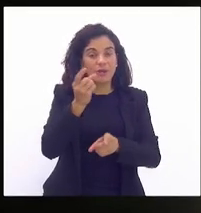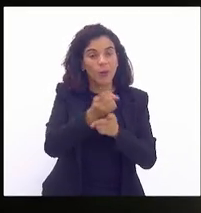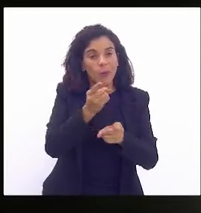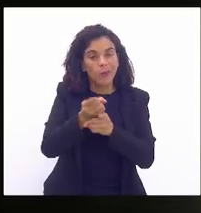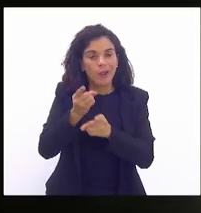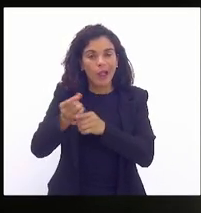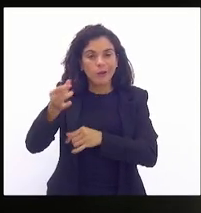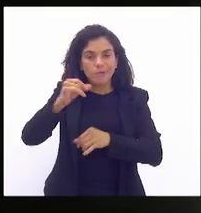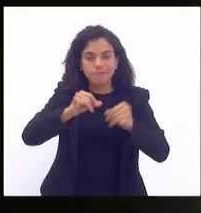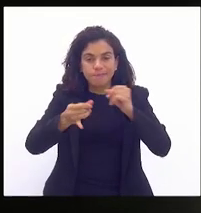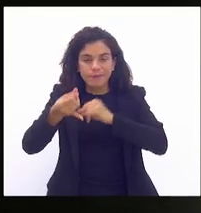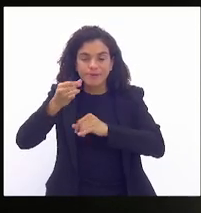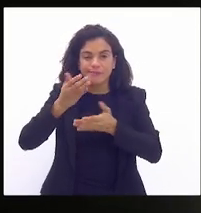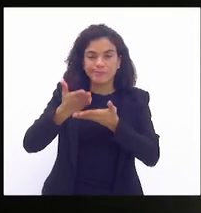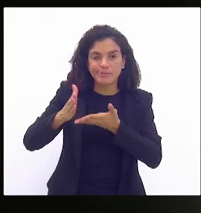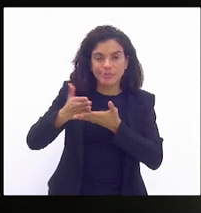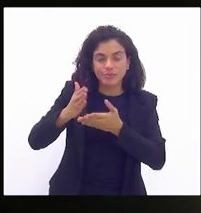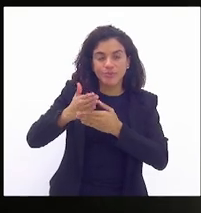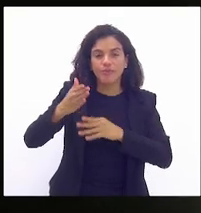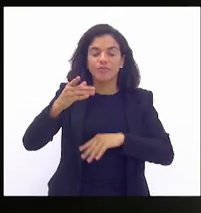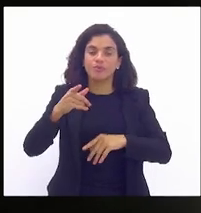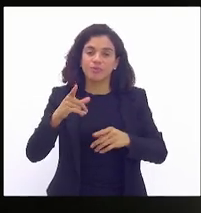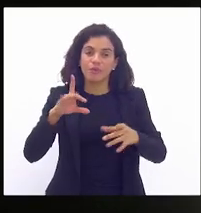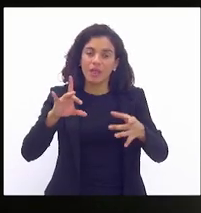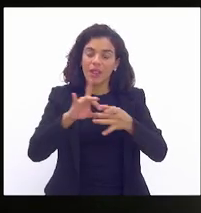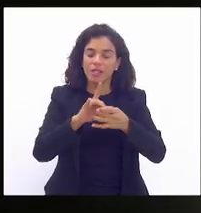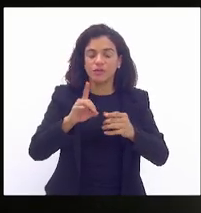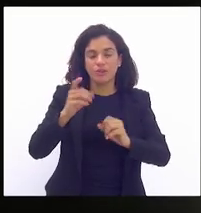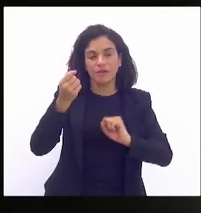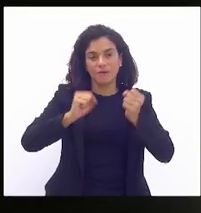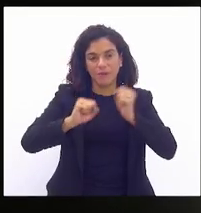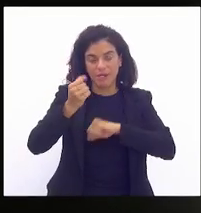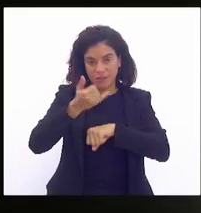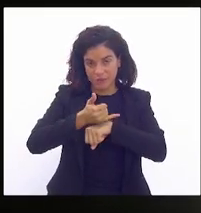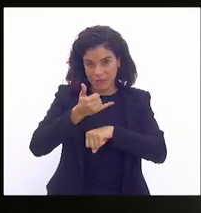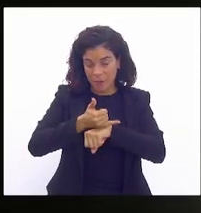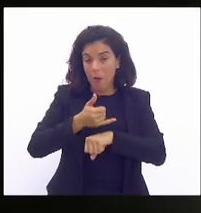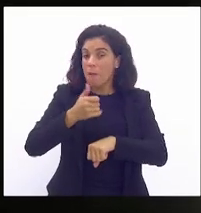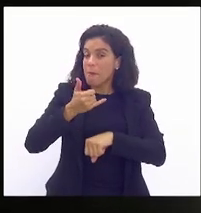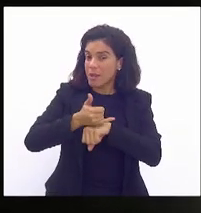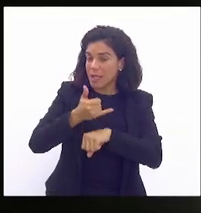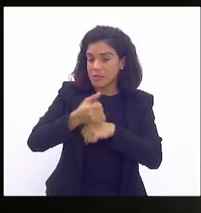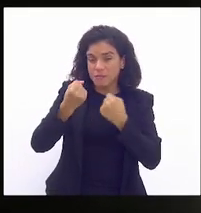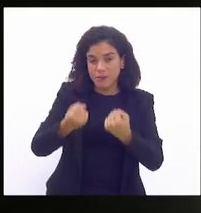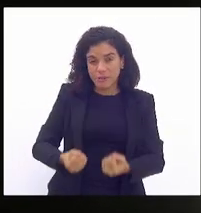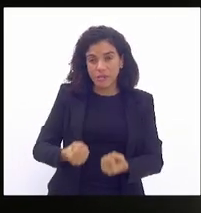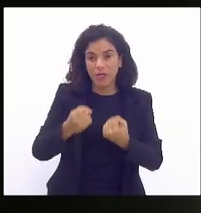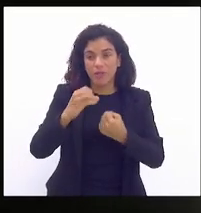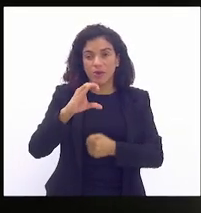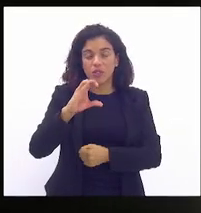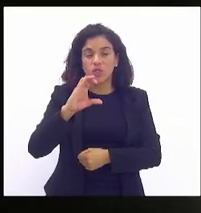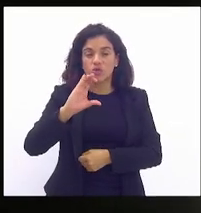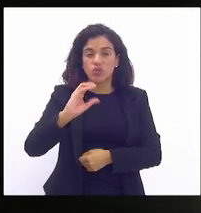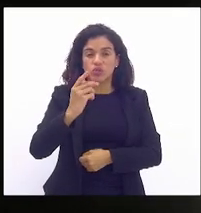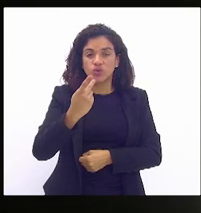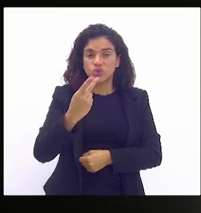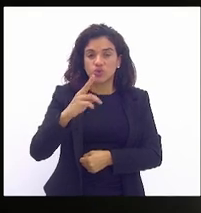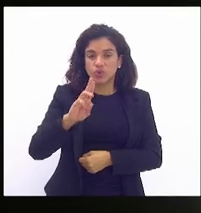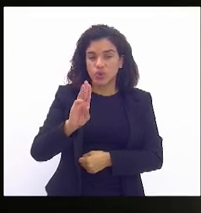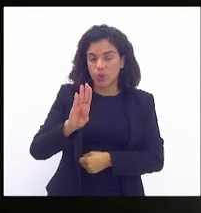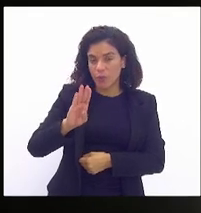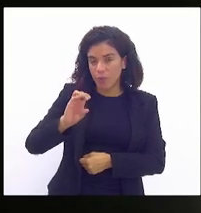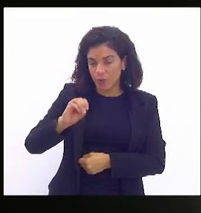de partícula, e todos são relacionados à atividade siderúrgica, encontrando inclusive metais pesados, como cádmio, arsênio e chumbo.